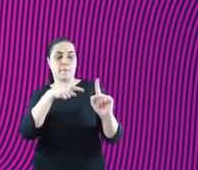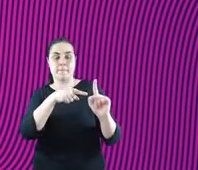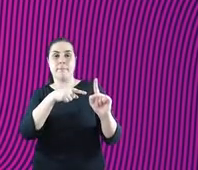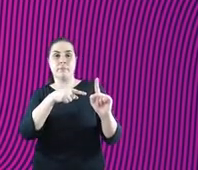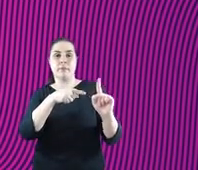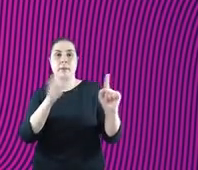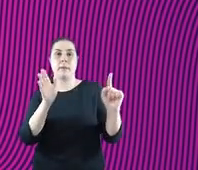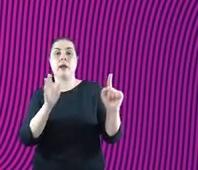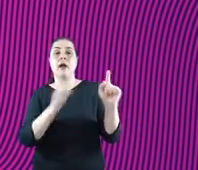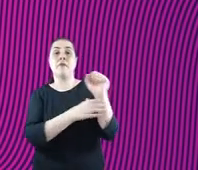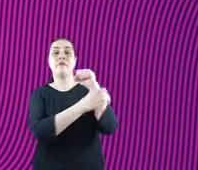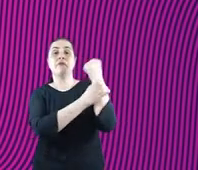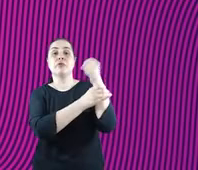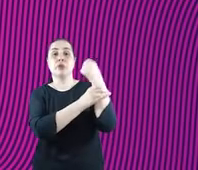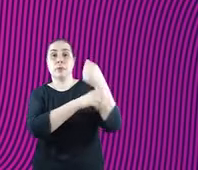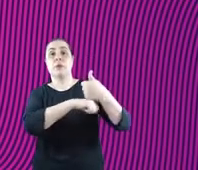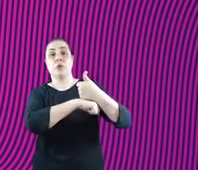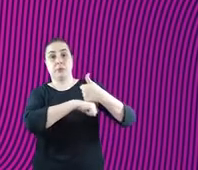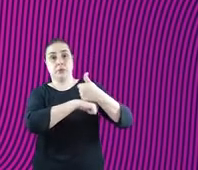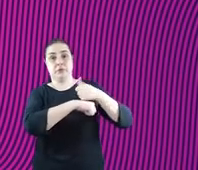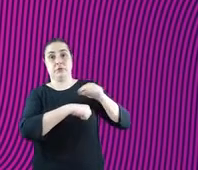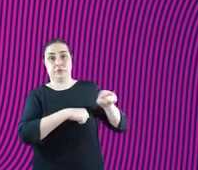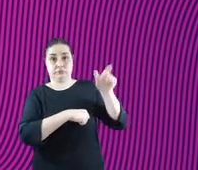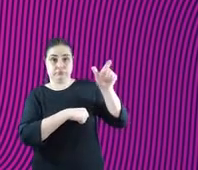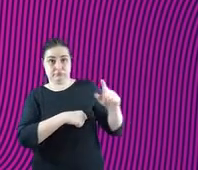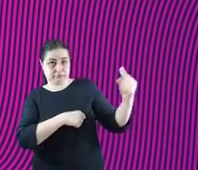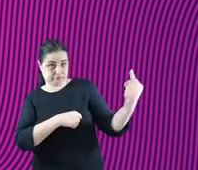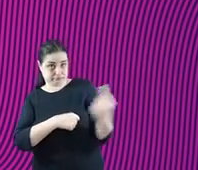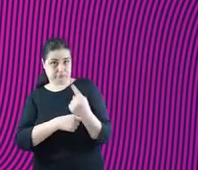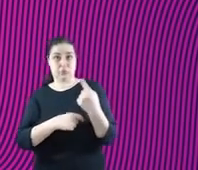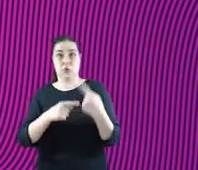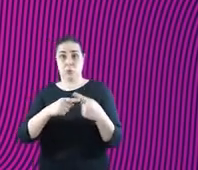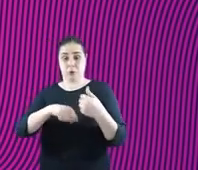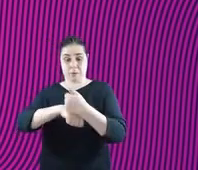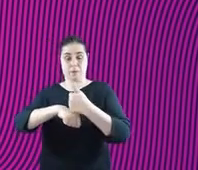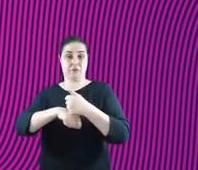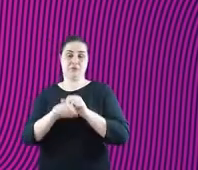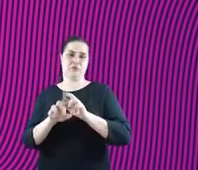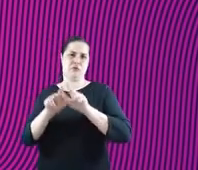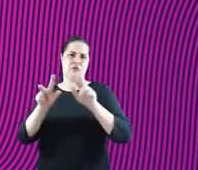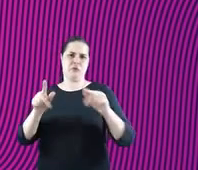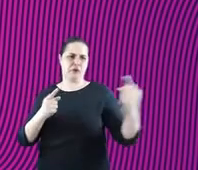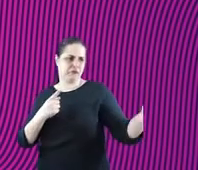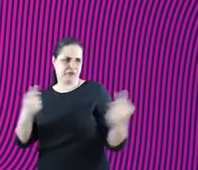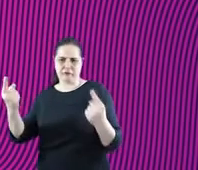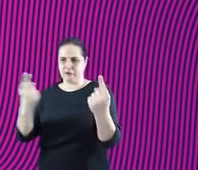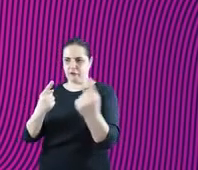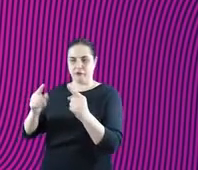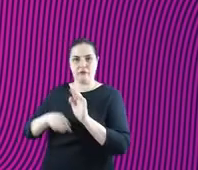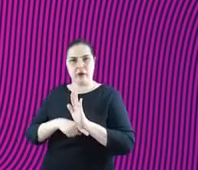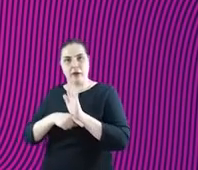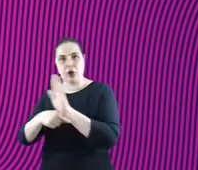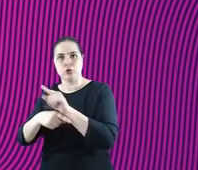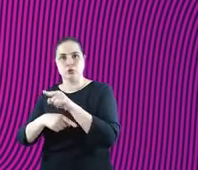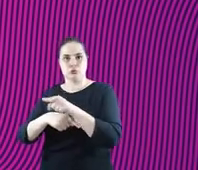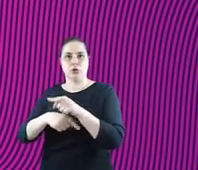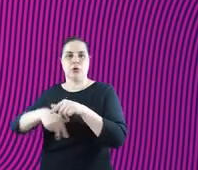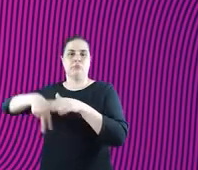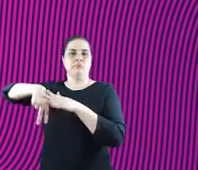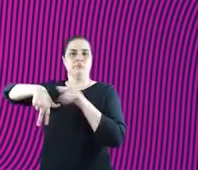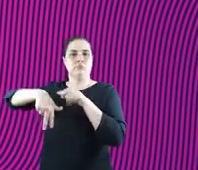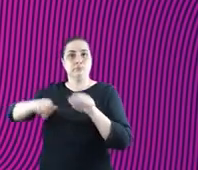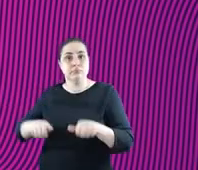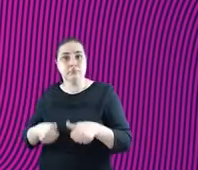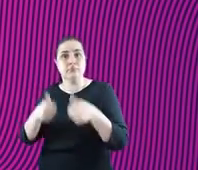Por quê? Porque a gente, na multidisciplinaridade, vai dar o respaldo pro paciente daquilo que ele